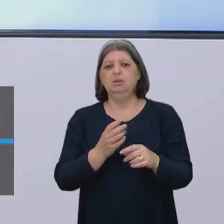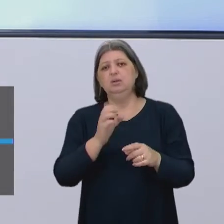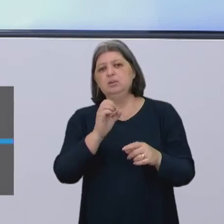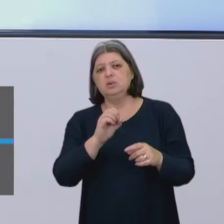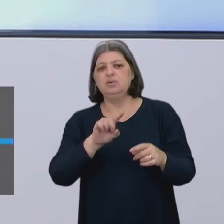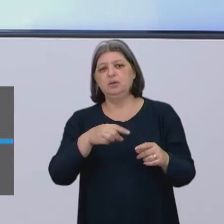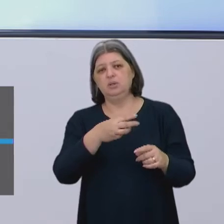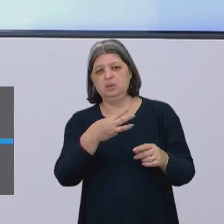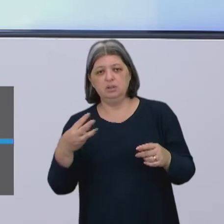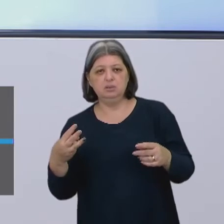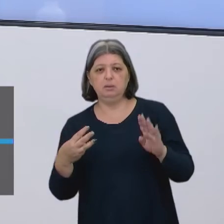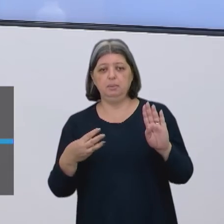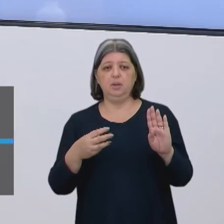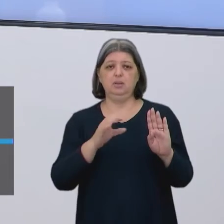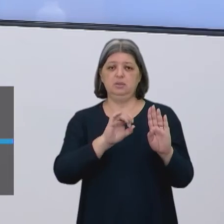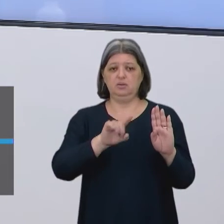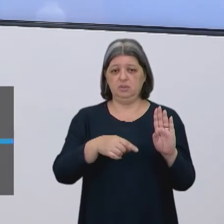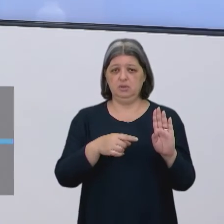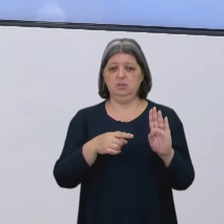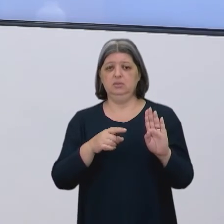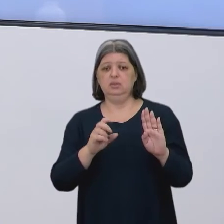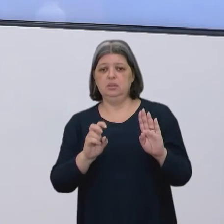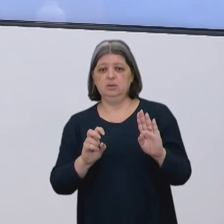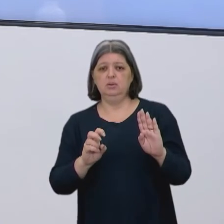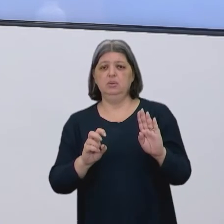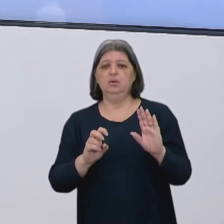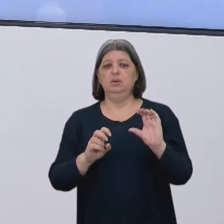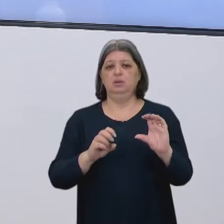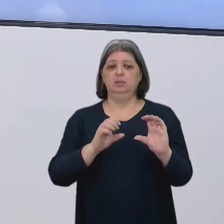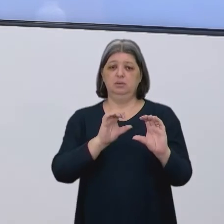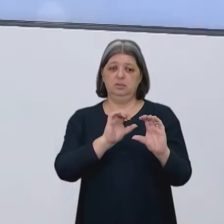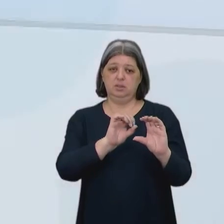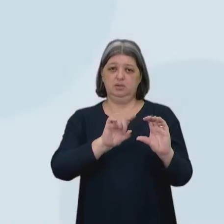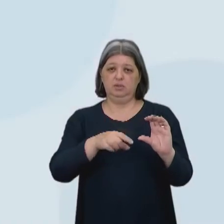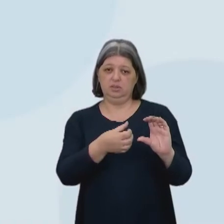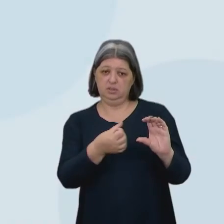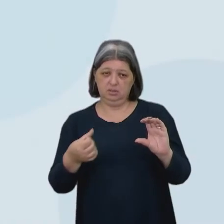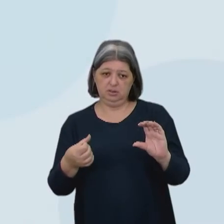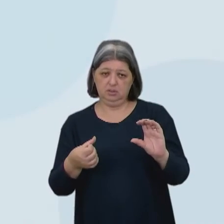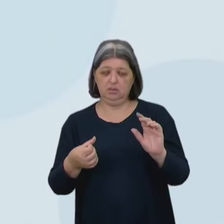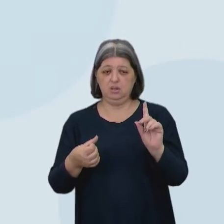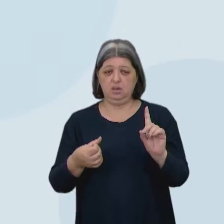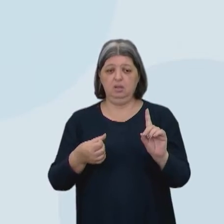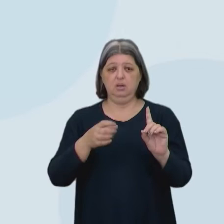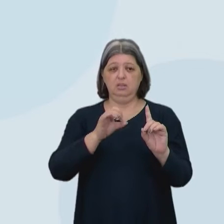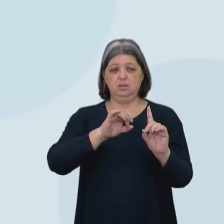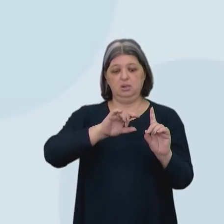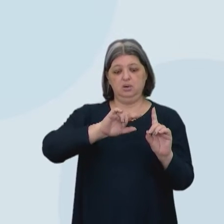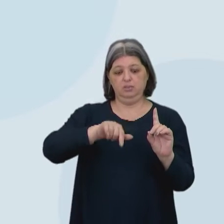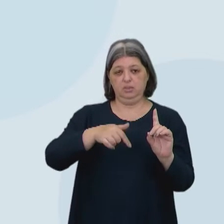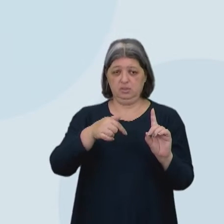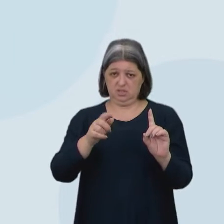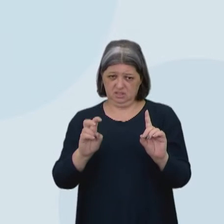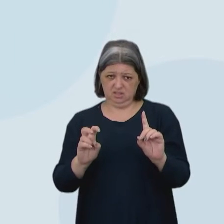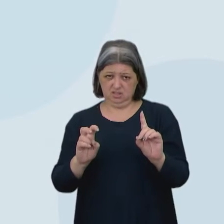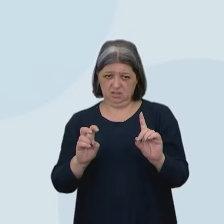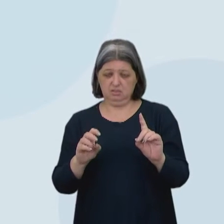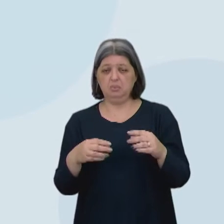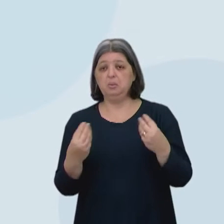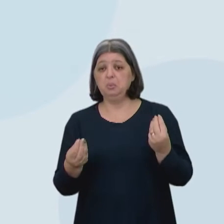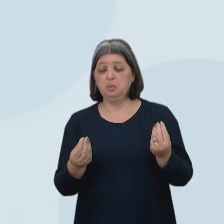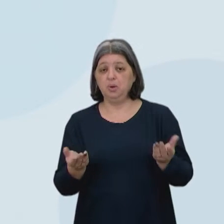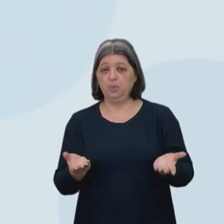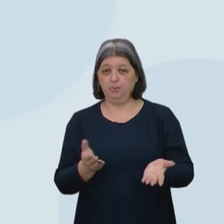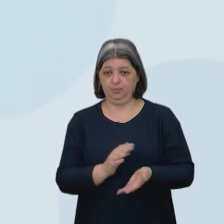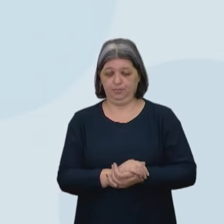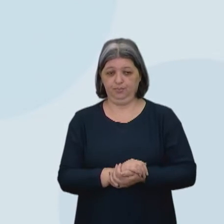0,333? 0,5? 0,666? Ou 0,75? Você encontrou um decimal exato ou uma dízima